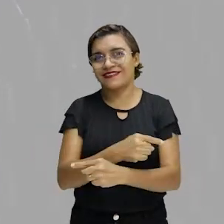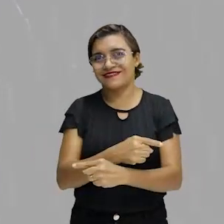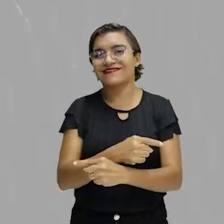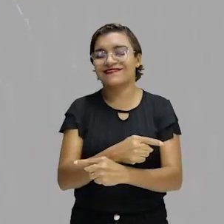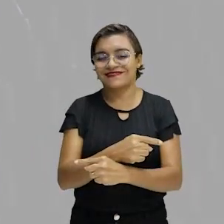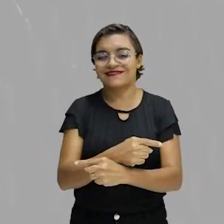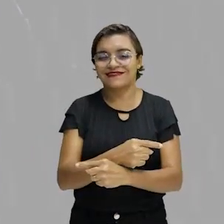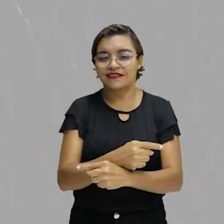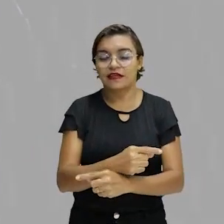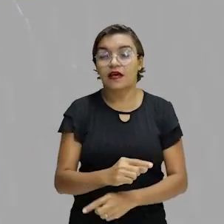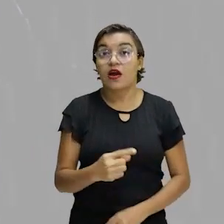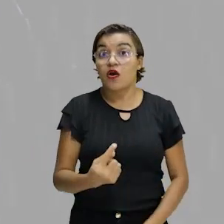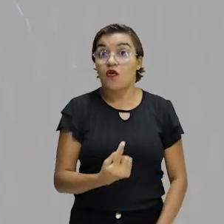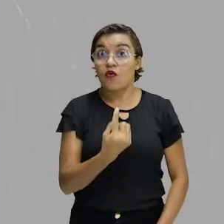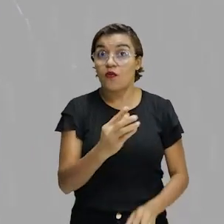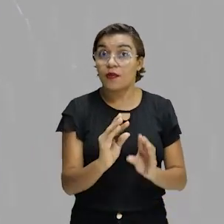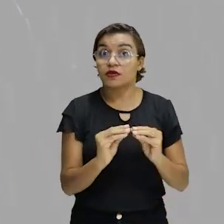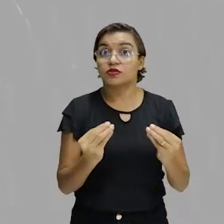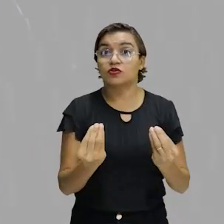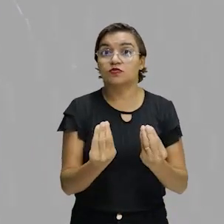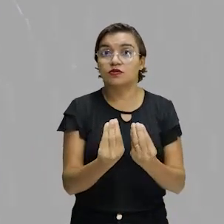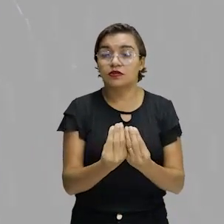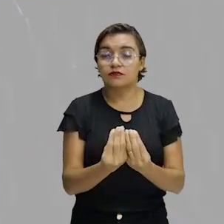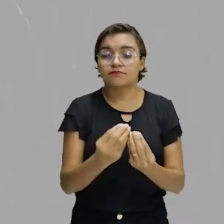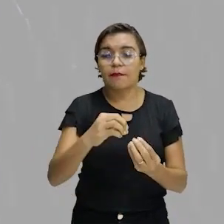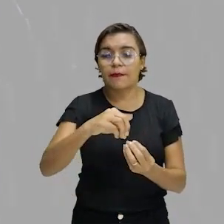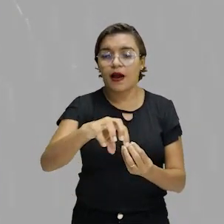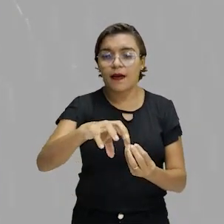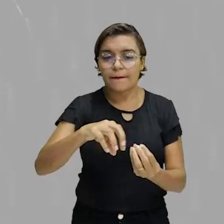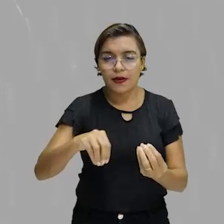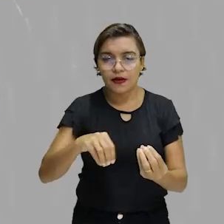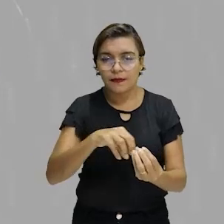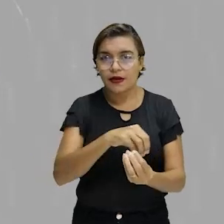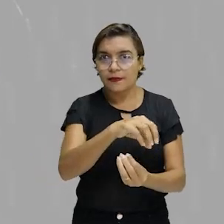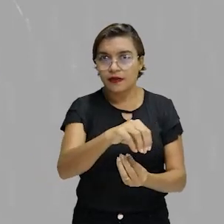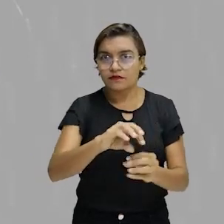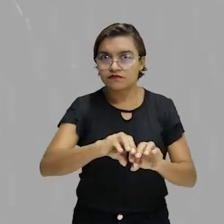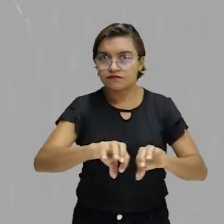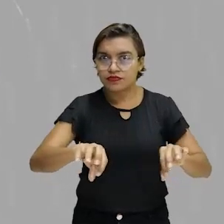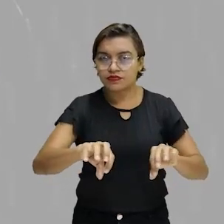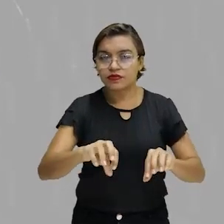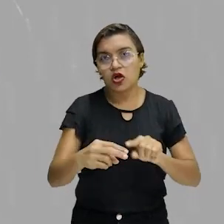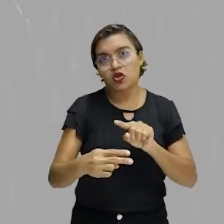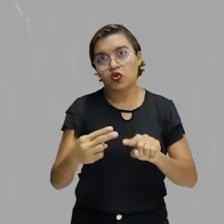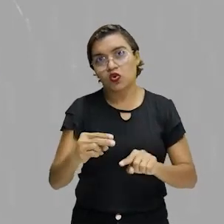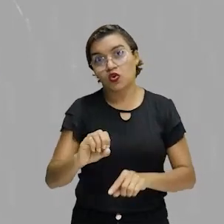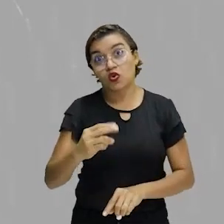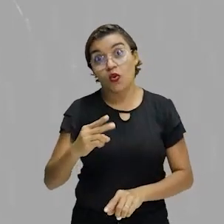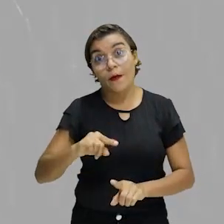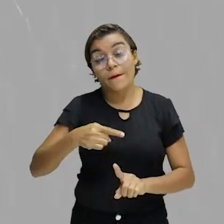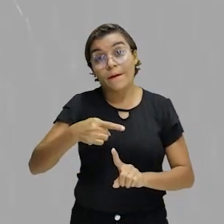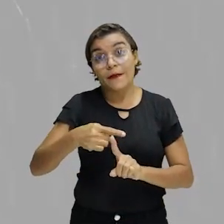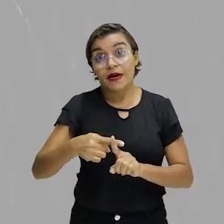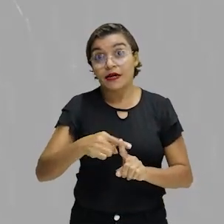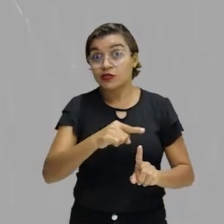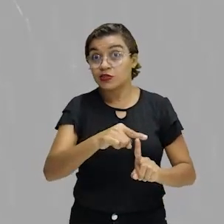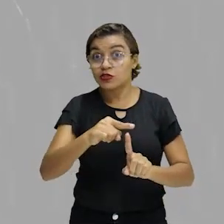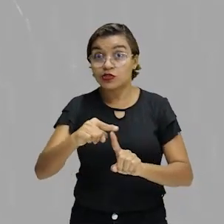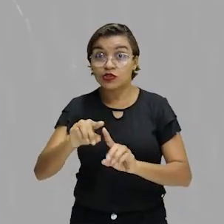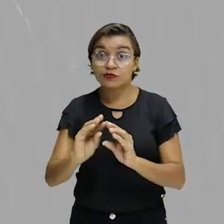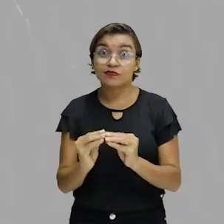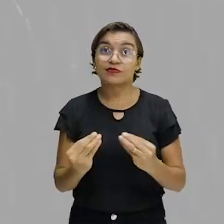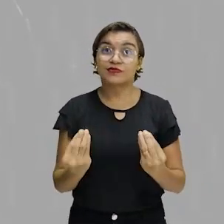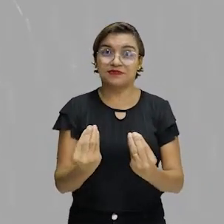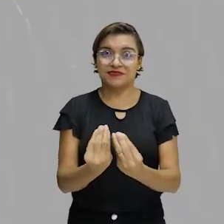única substância vai se decompor fragmentar separar em dois ou mais tipos de